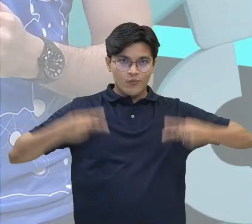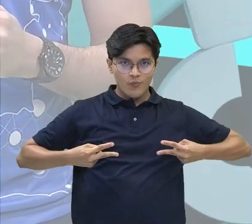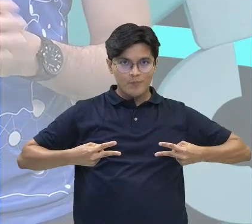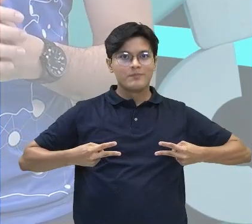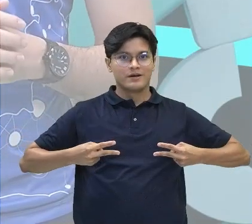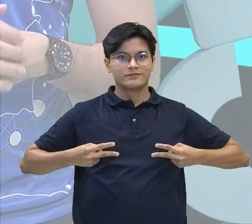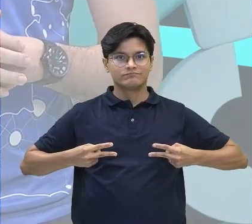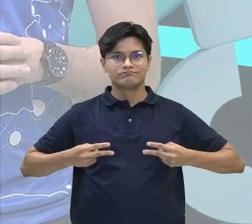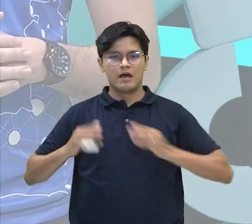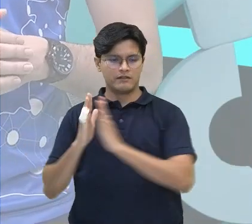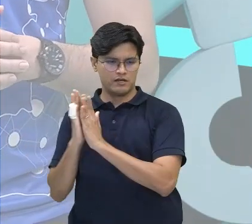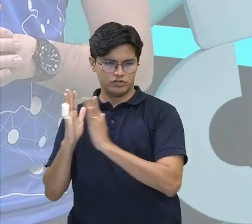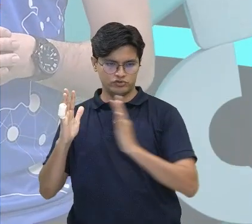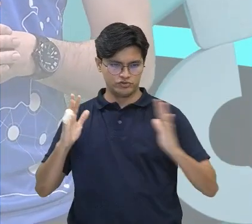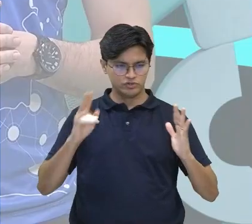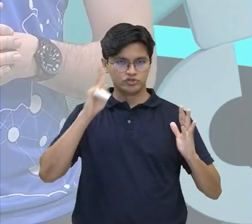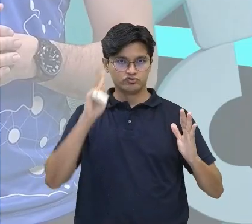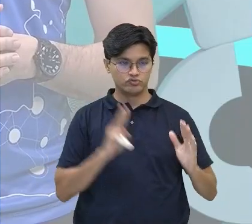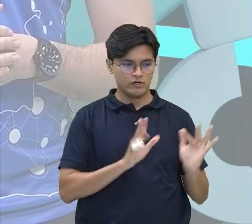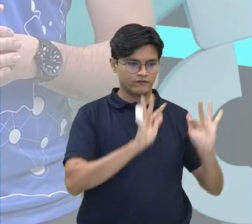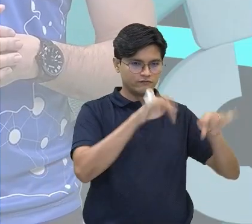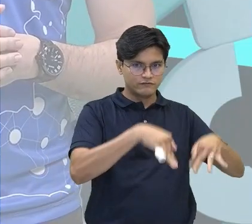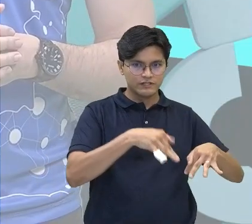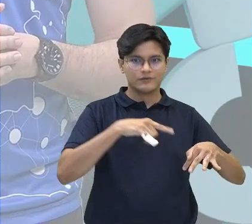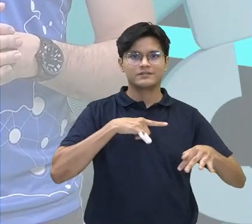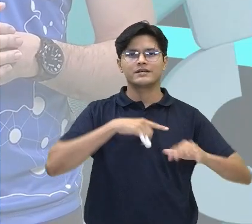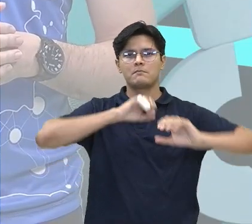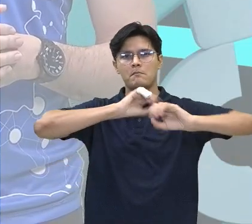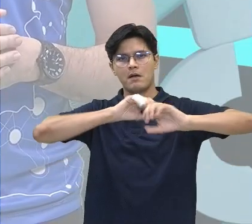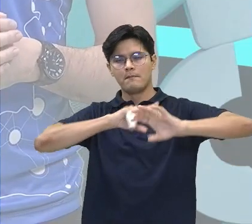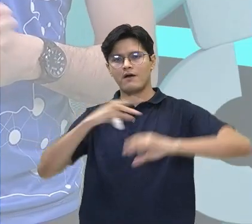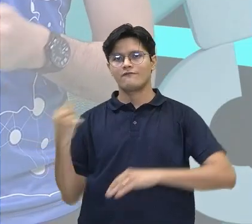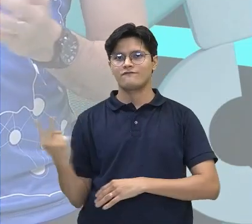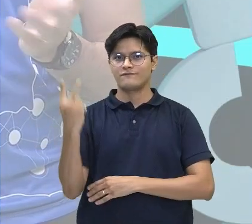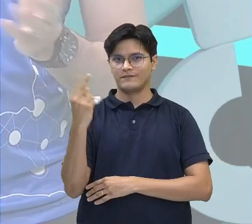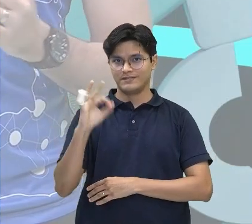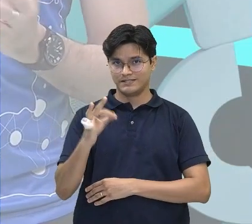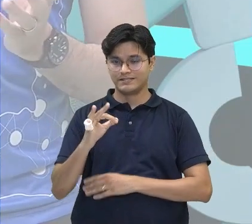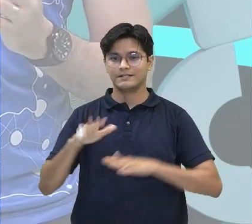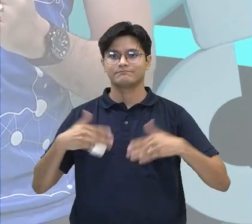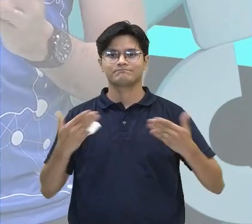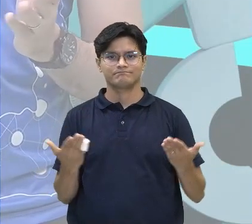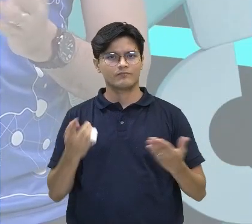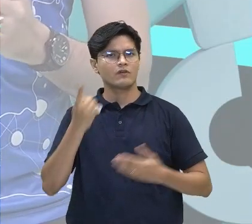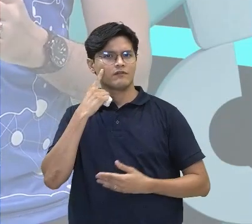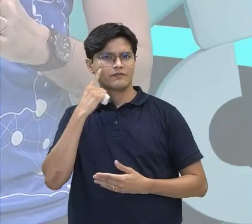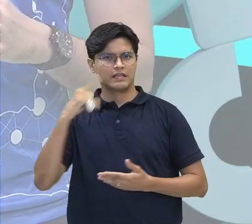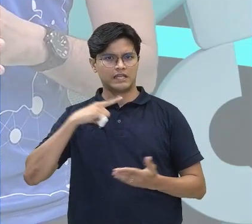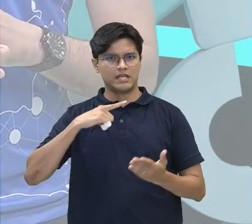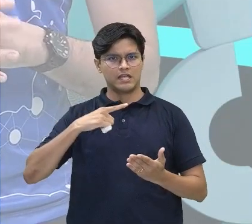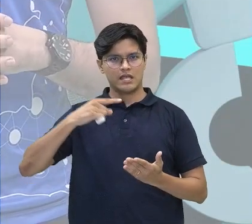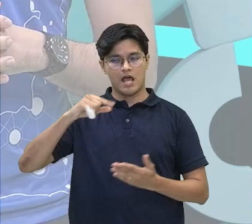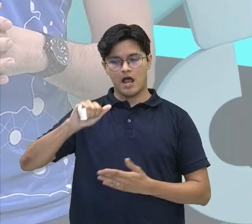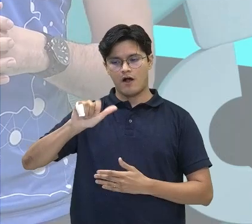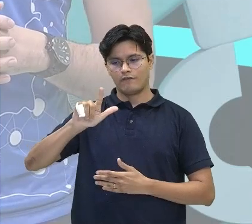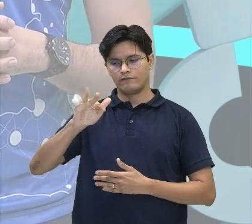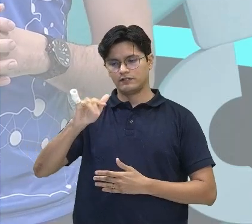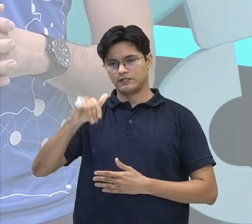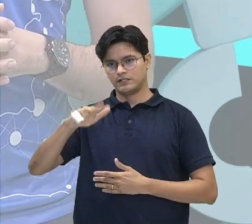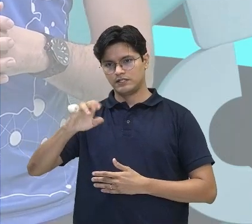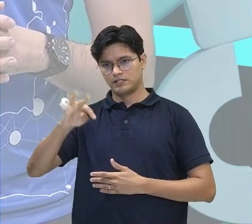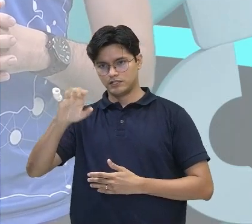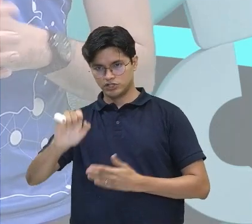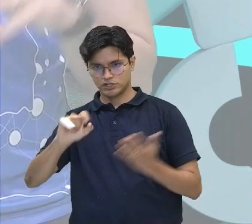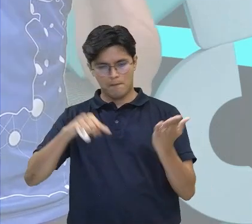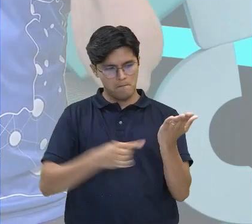de moral daquilo que foi lido, certo? Vimos ali o alfinete que meio que deu essa moral para a agulha no